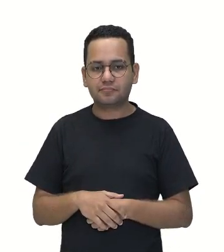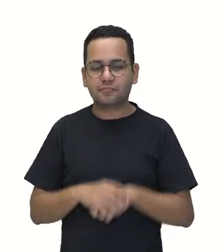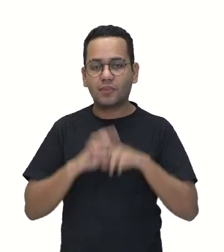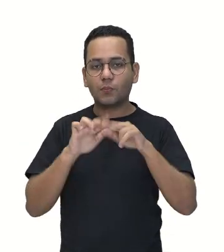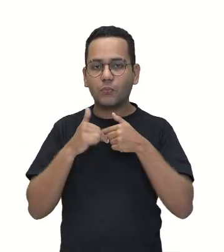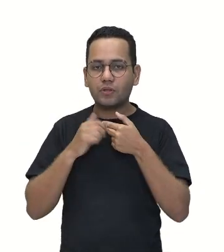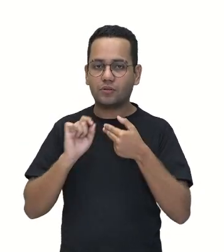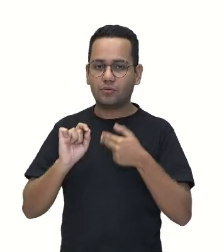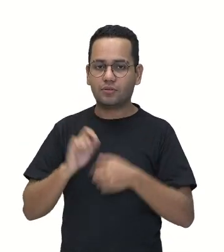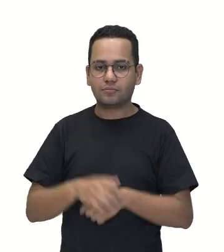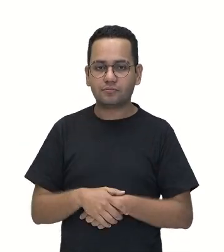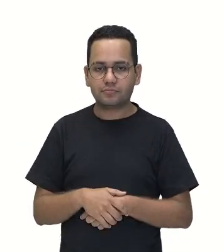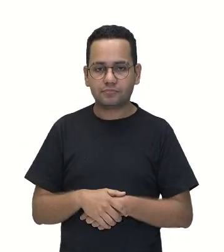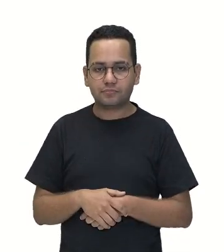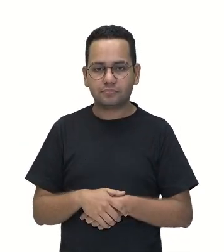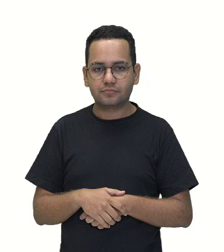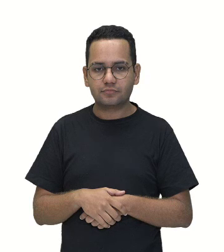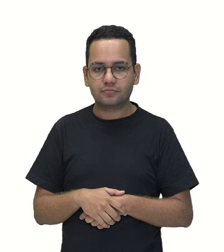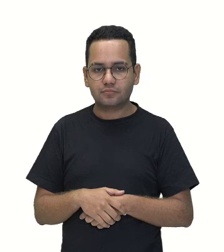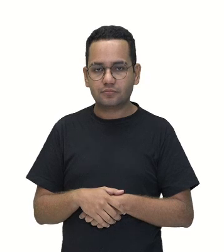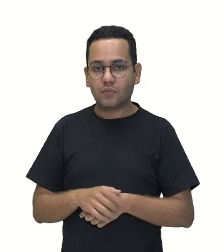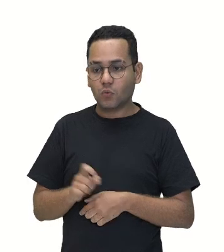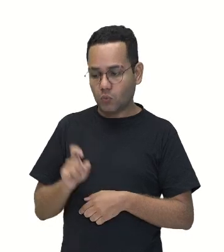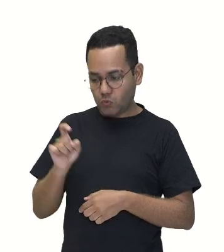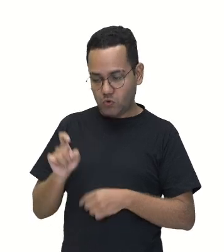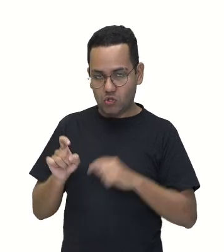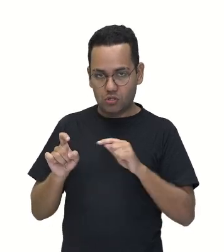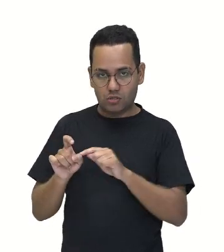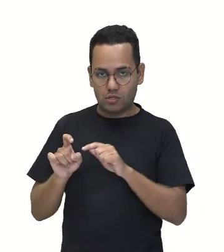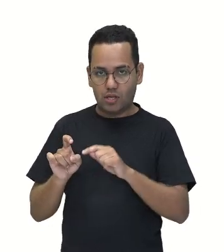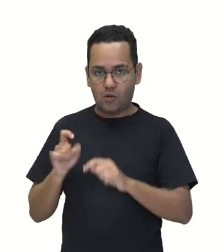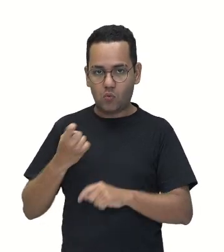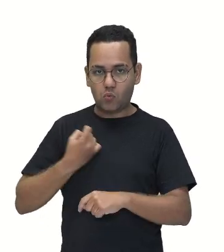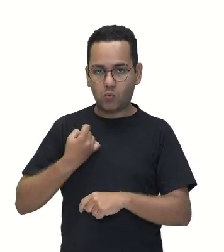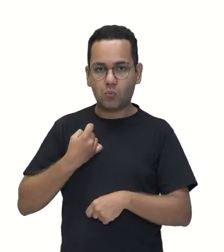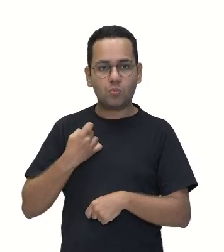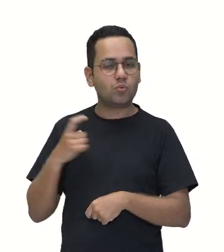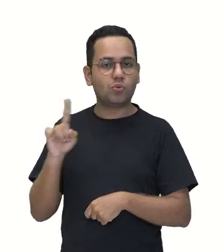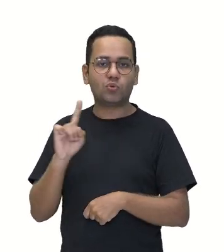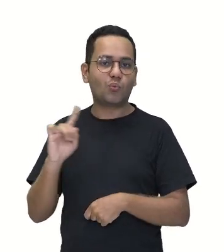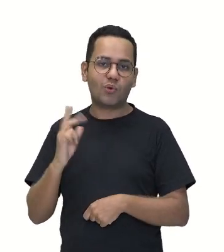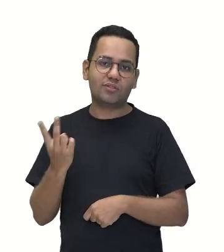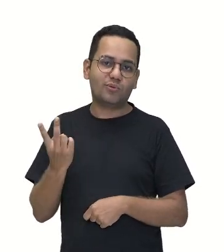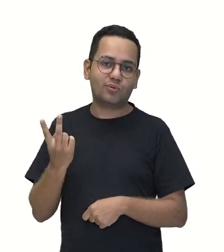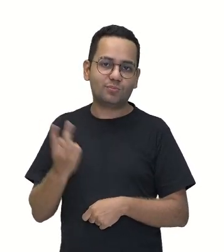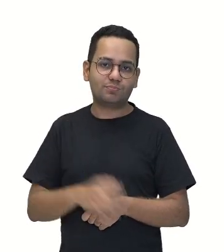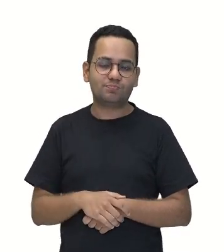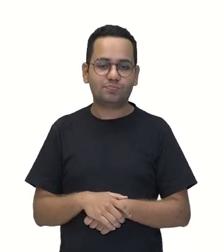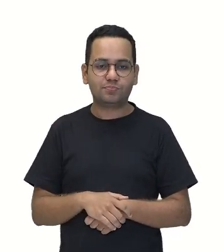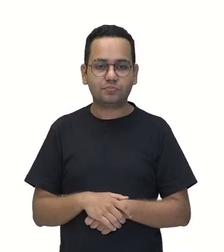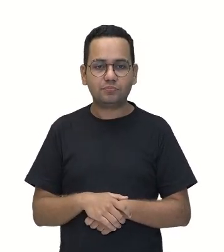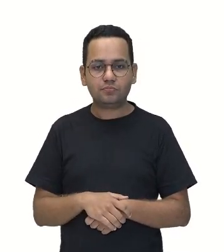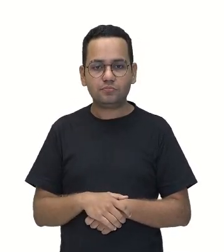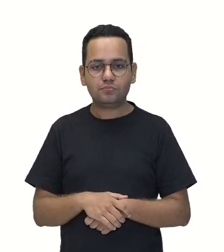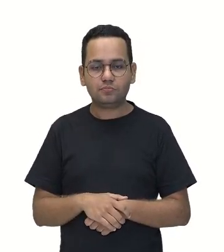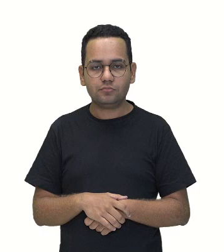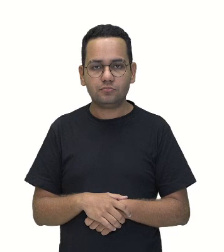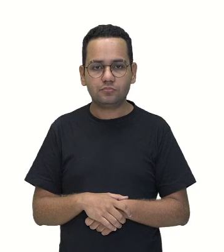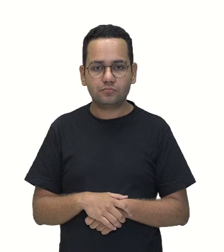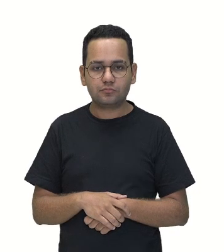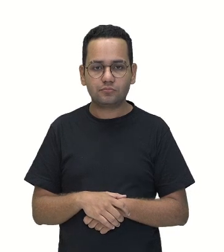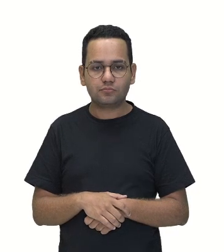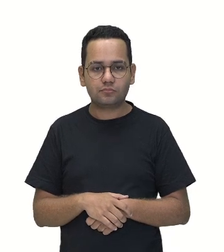valor de X aqui nesse caso não é 2 porque se fosse